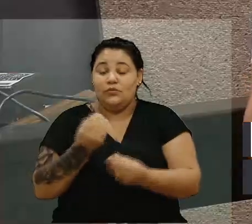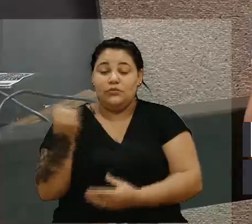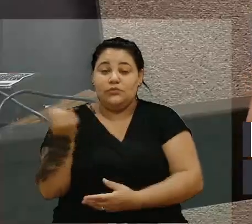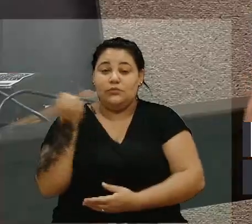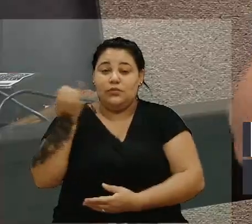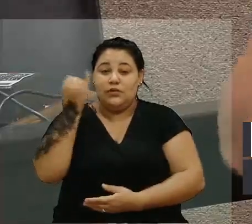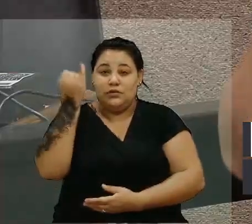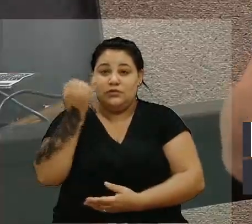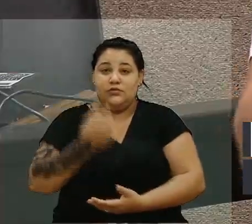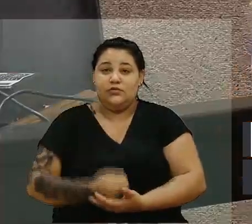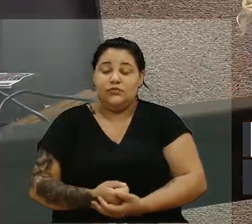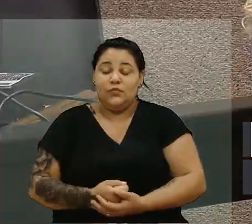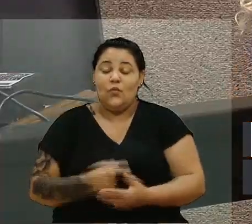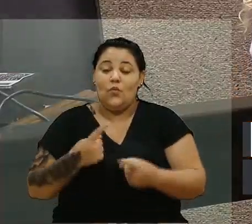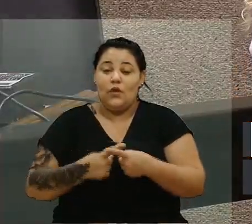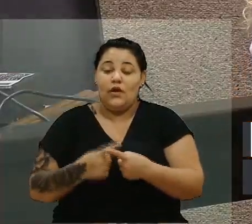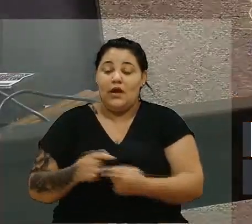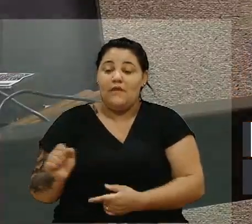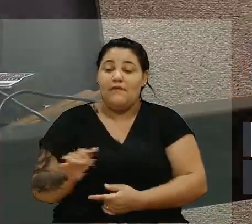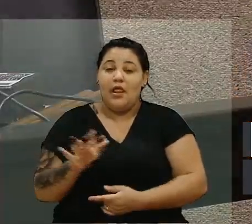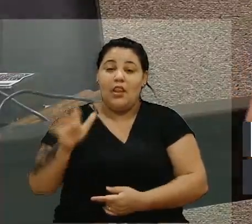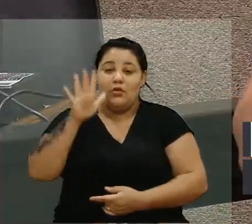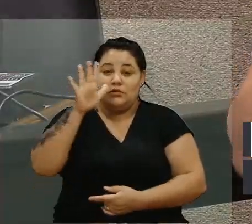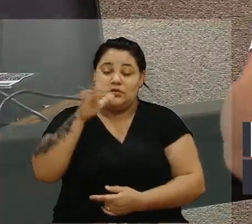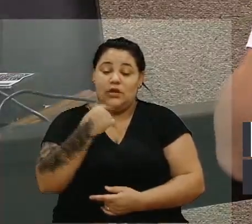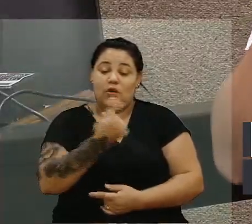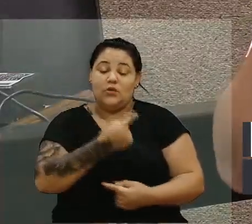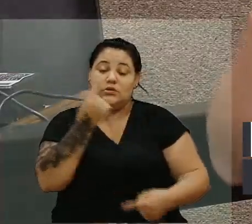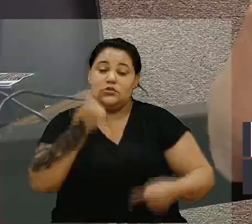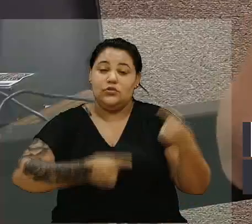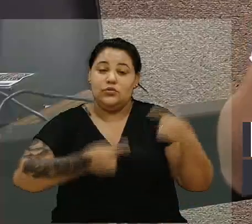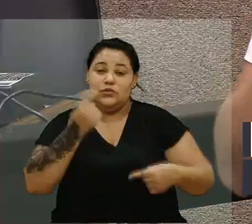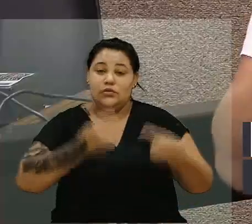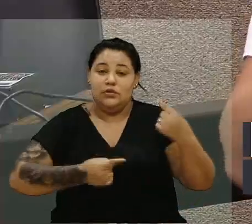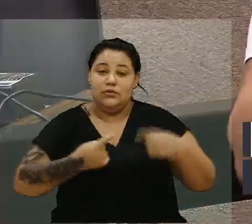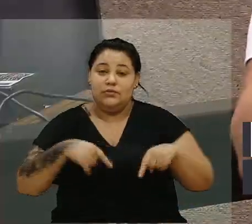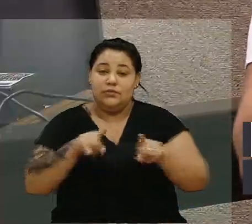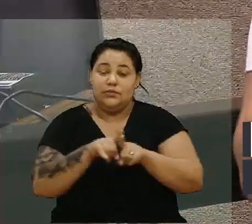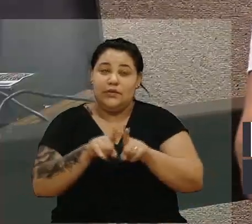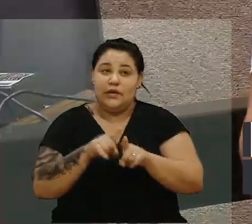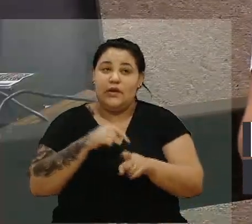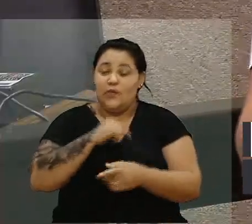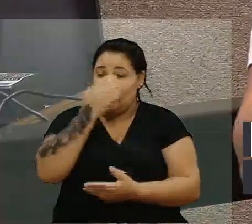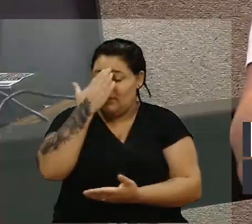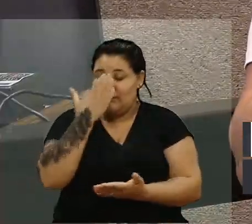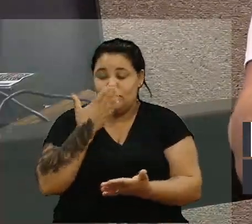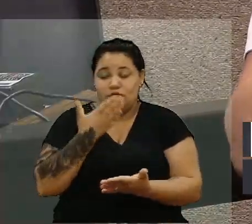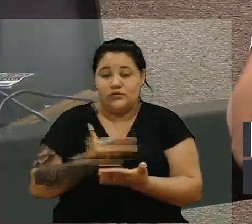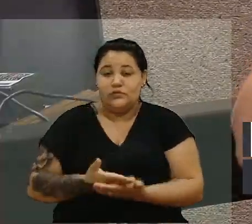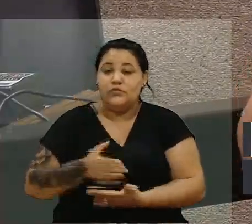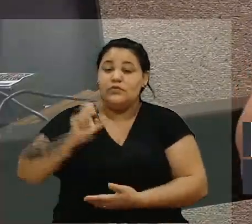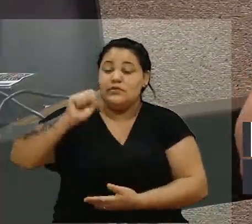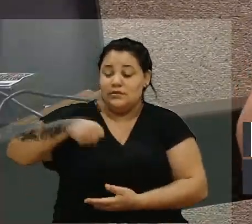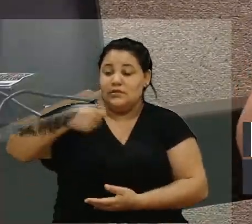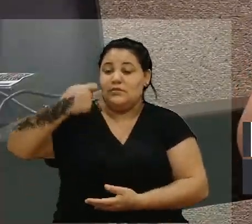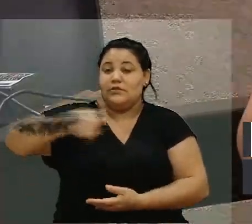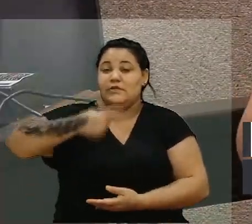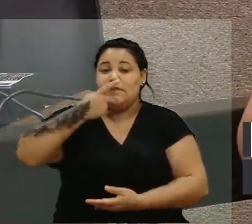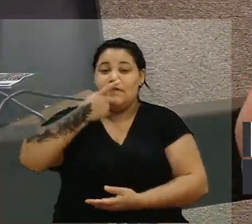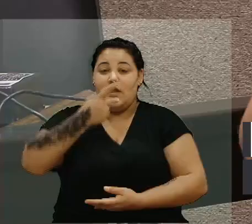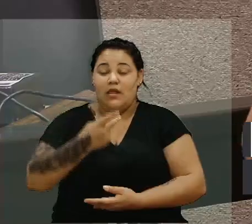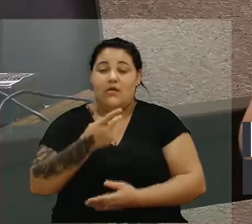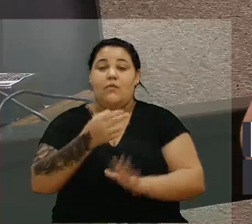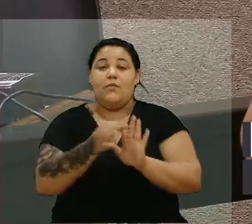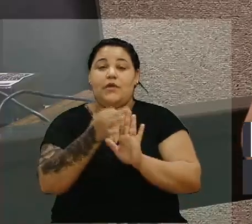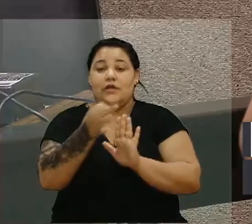porque engrandece o nosso debate. Eu acredito sim que precisamos nos posicionar, ir